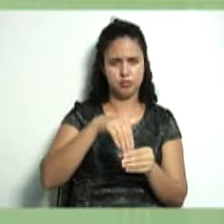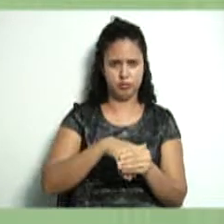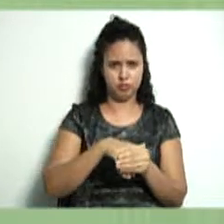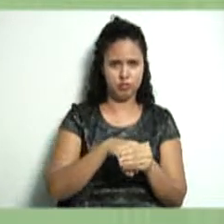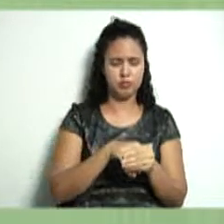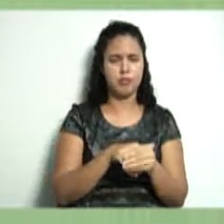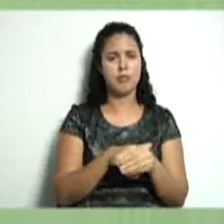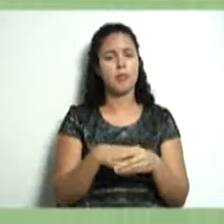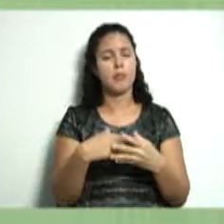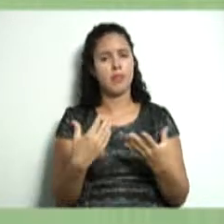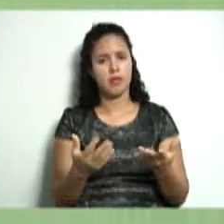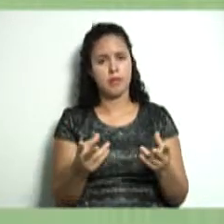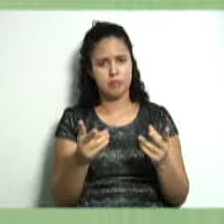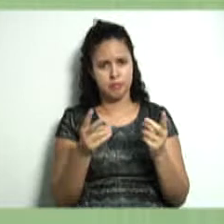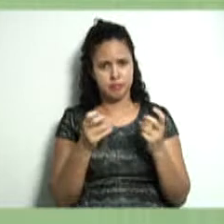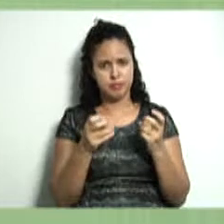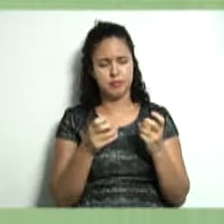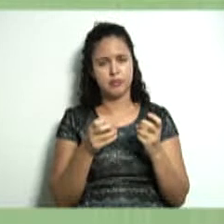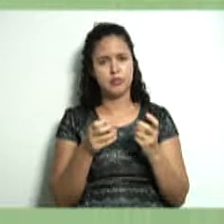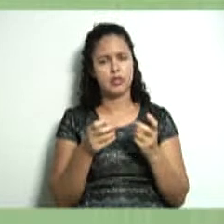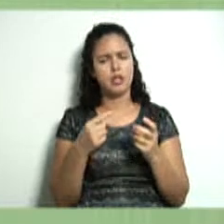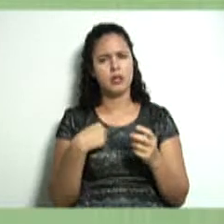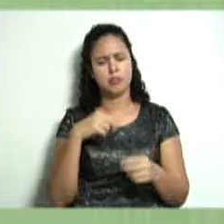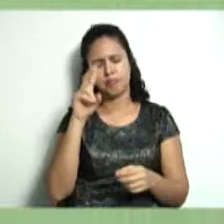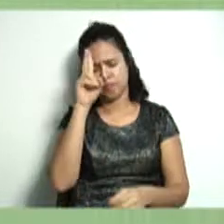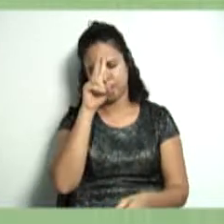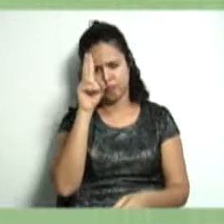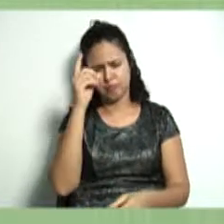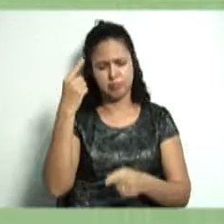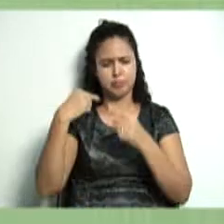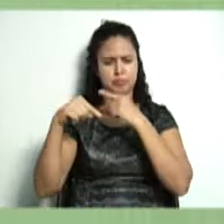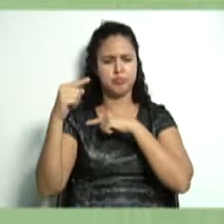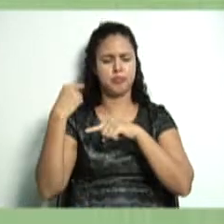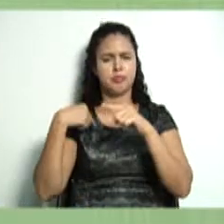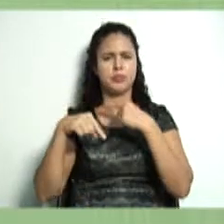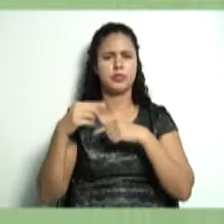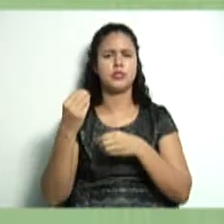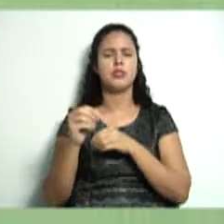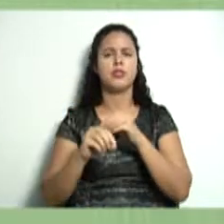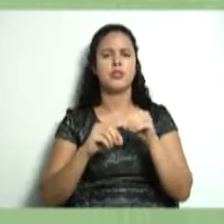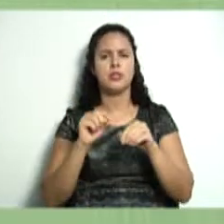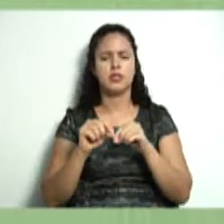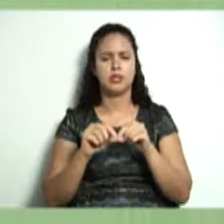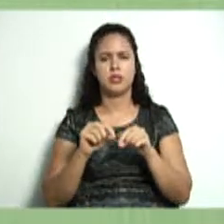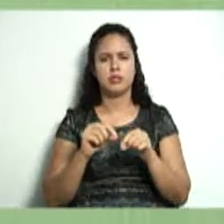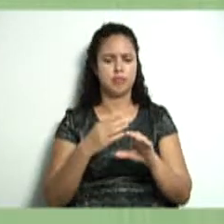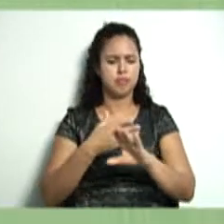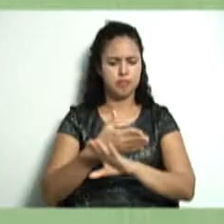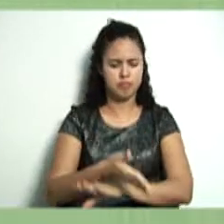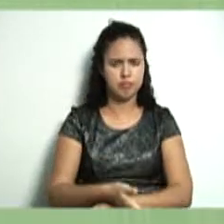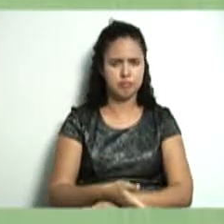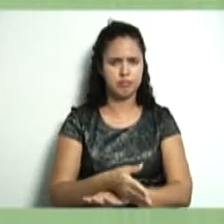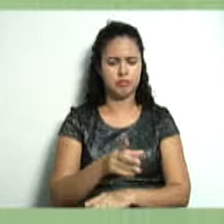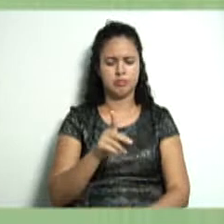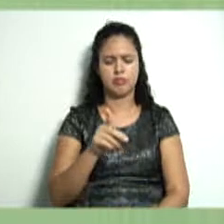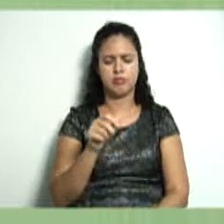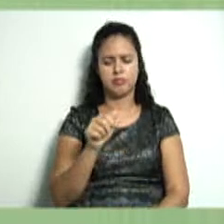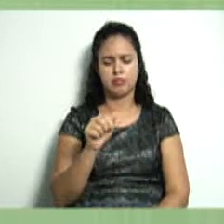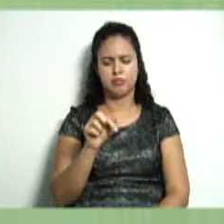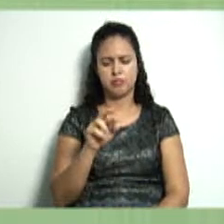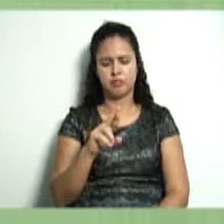veja, quando eu resgato a situação de participar ou do